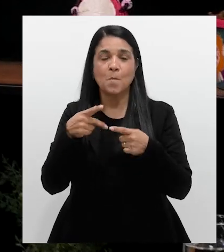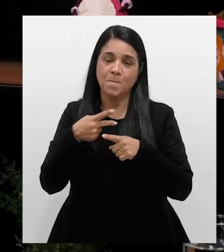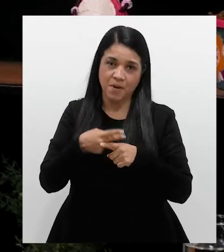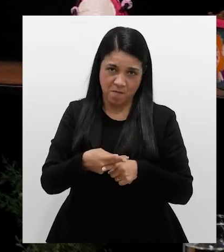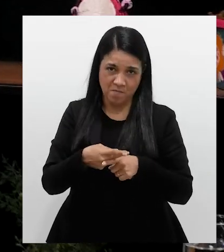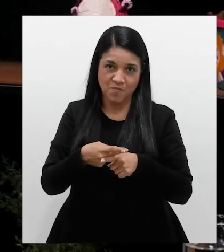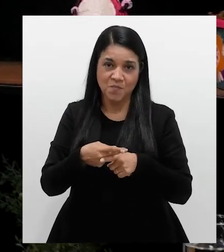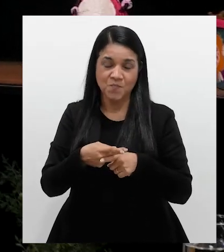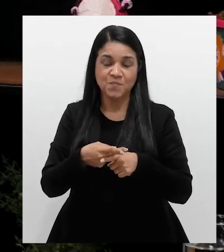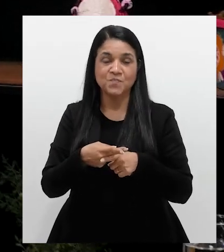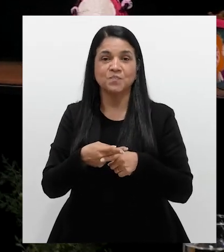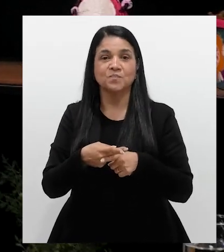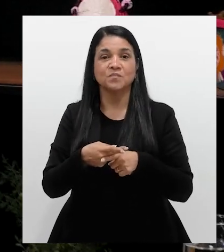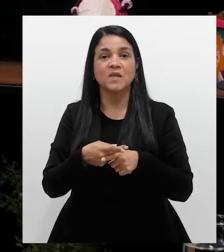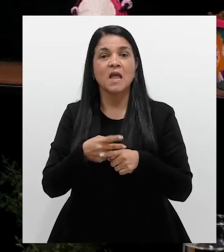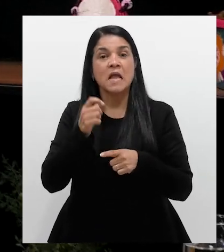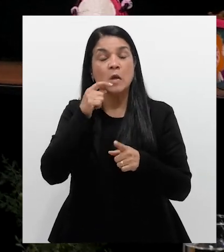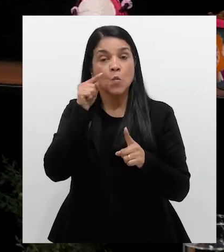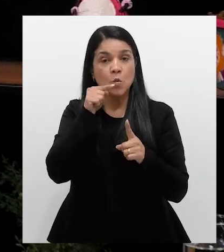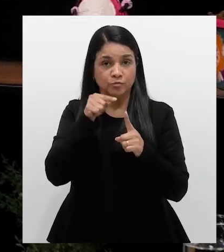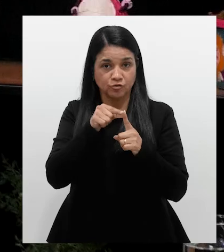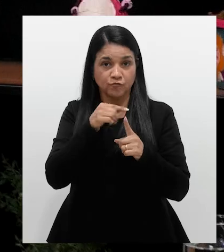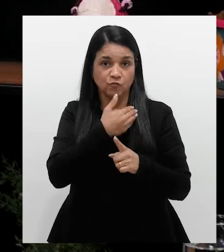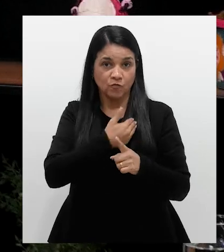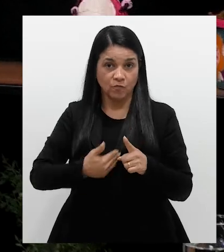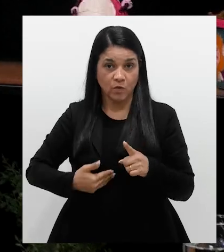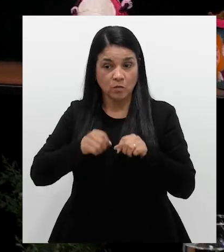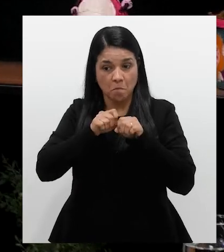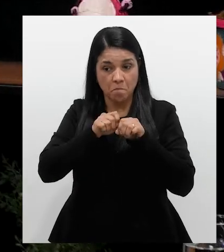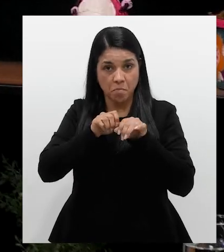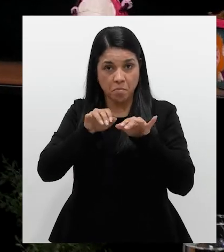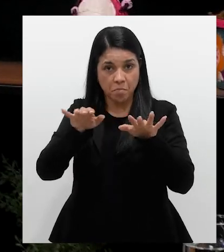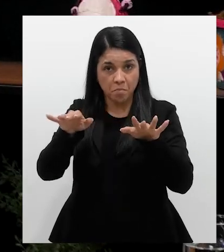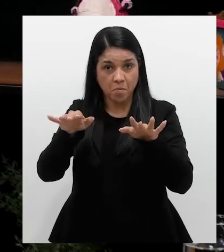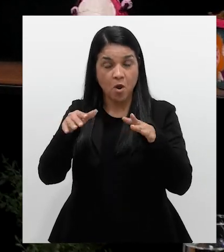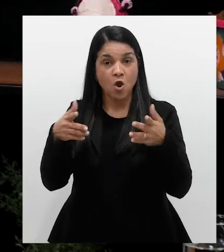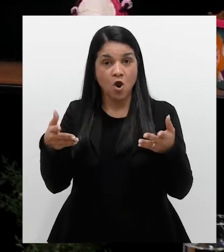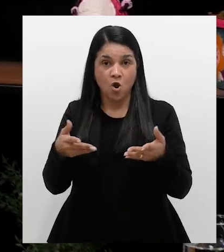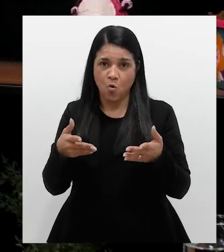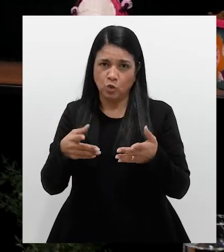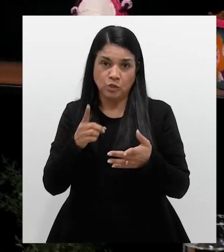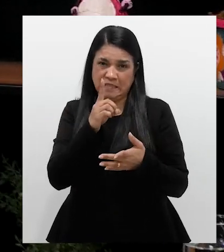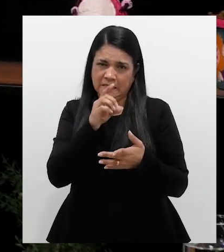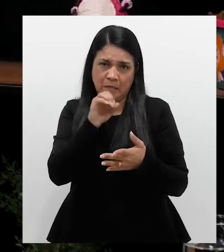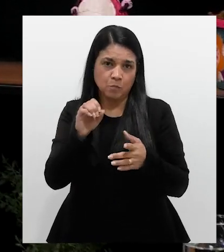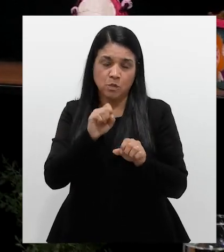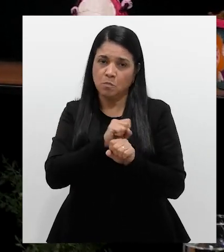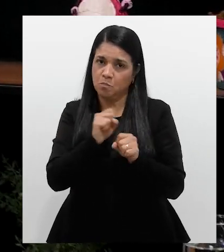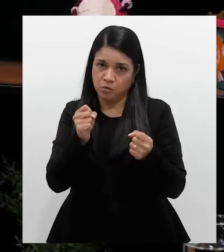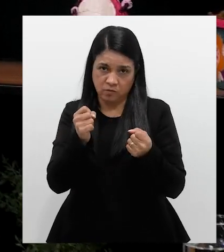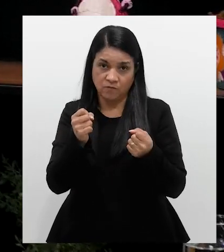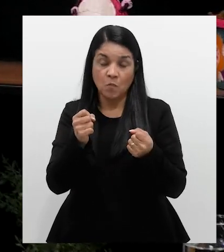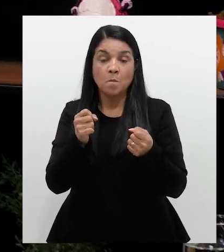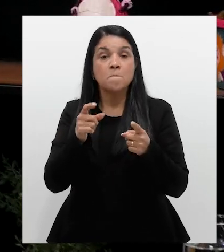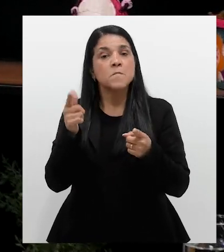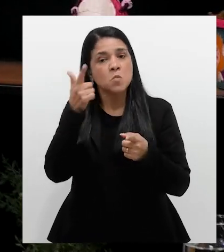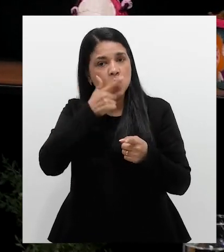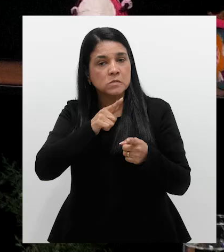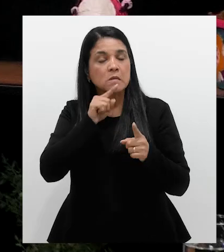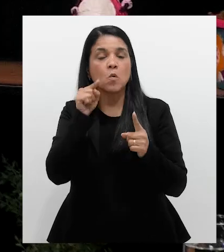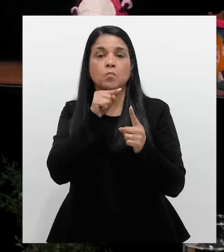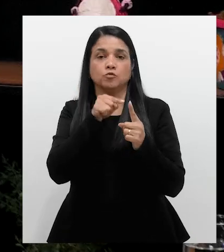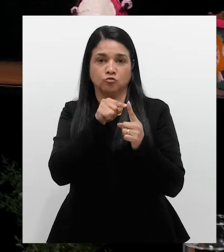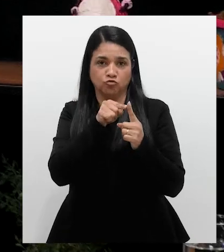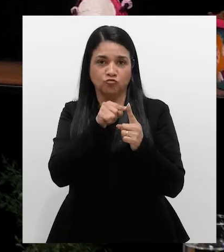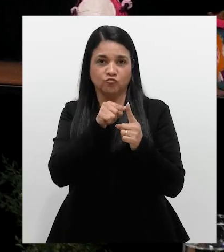ser premiada, enfim. Então, a intenção do governo sempre é aumentar, como eu falei, a cobertura hoje ela não é 100%, está longe disso, mas